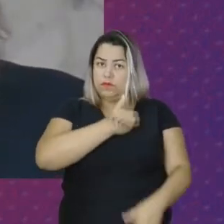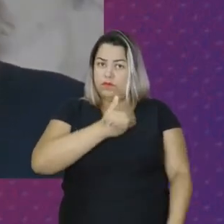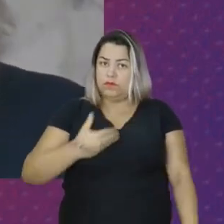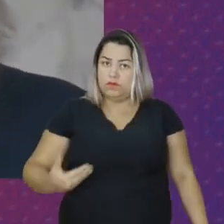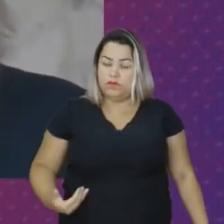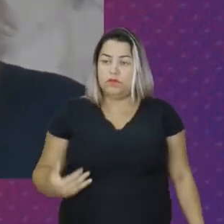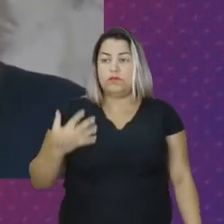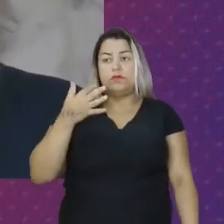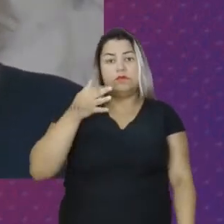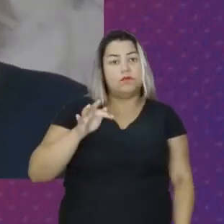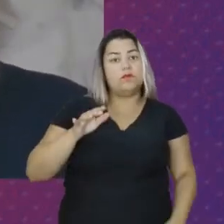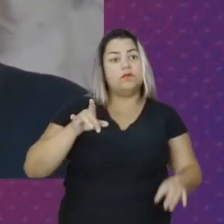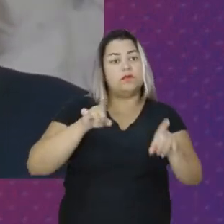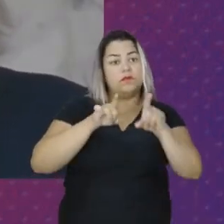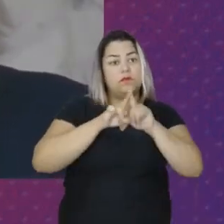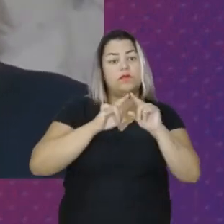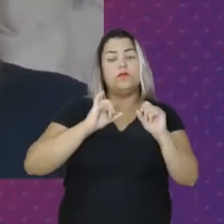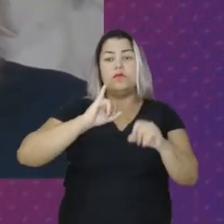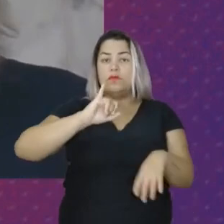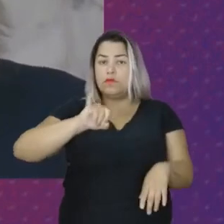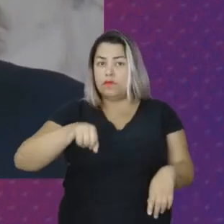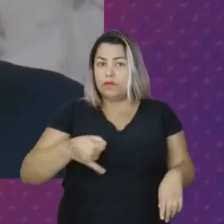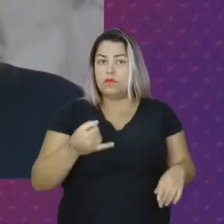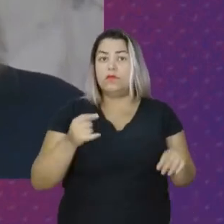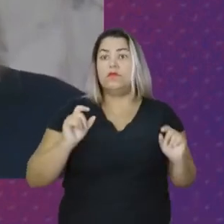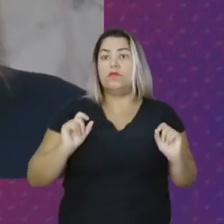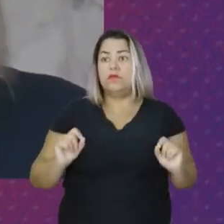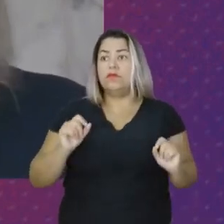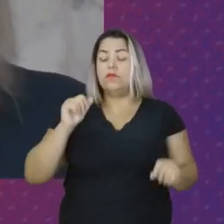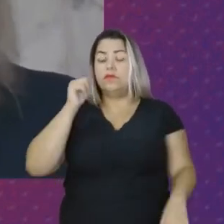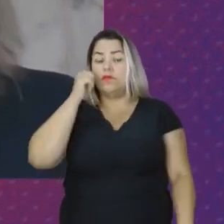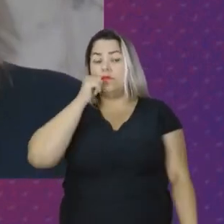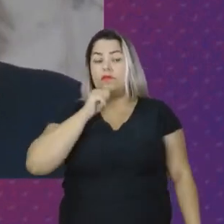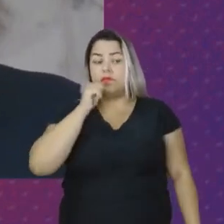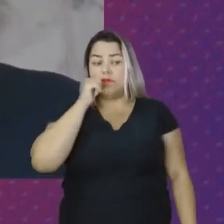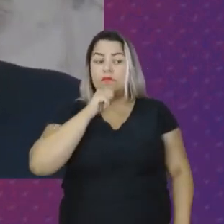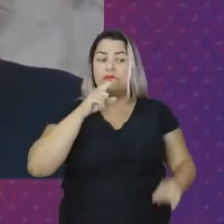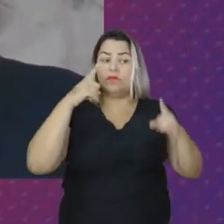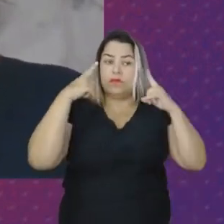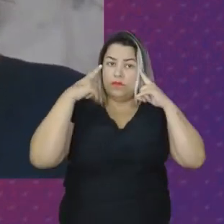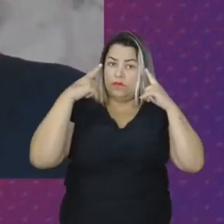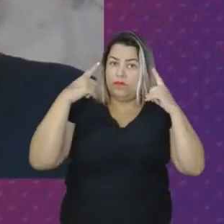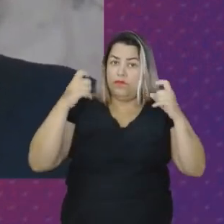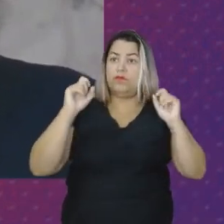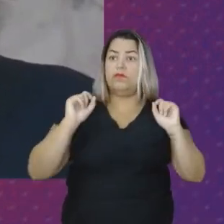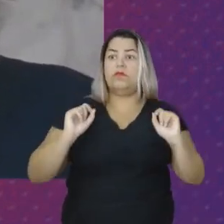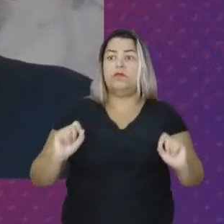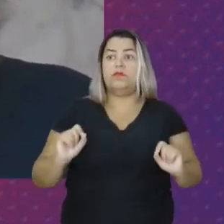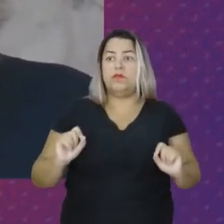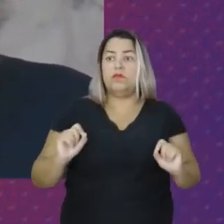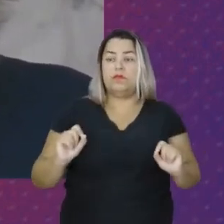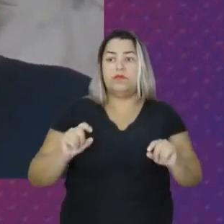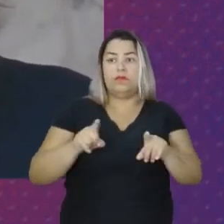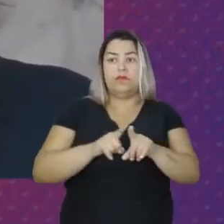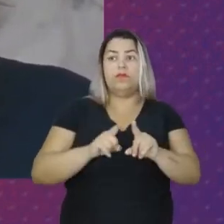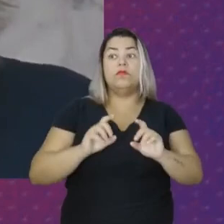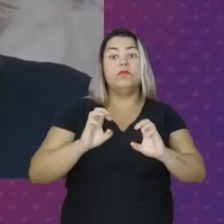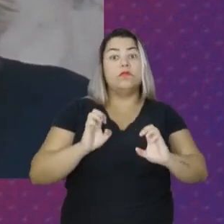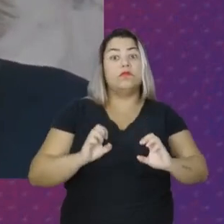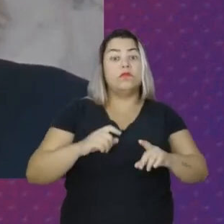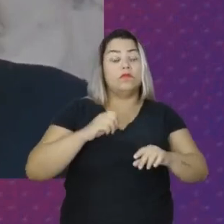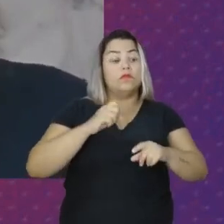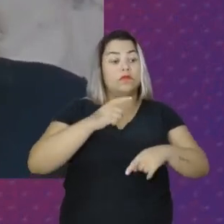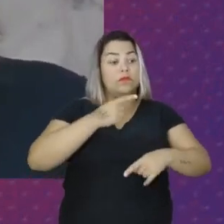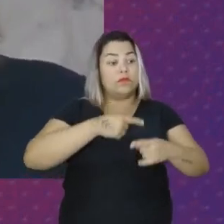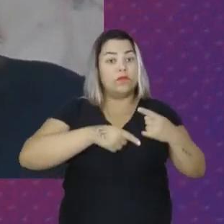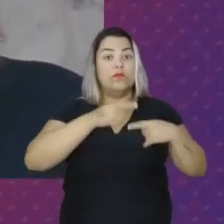federal, garantindo maior oportunidade para as mulheres em situação de violência de reestruturação e